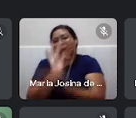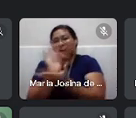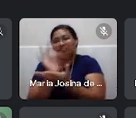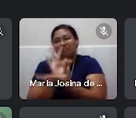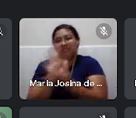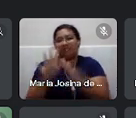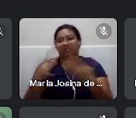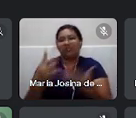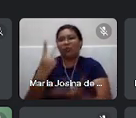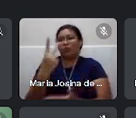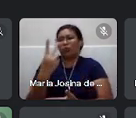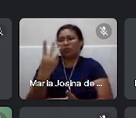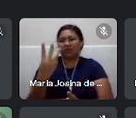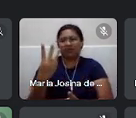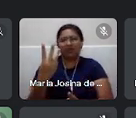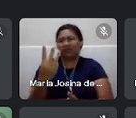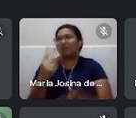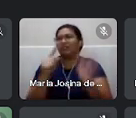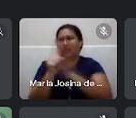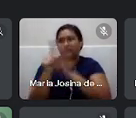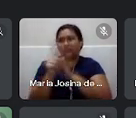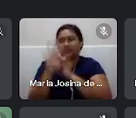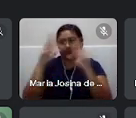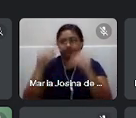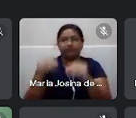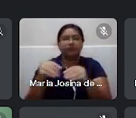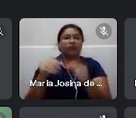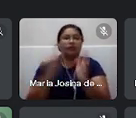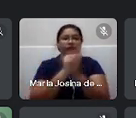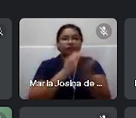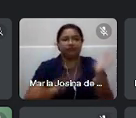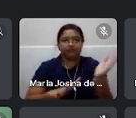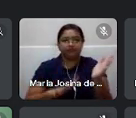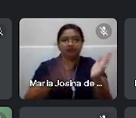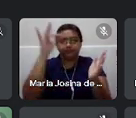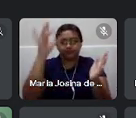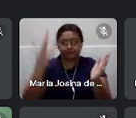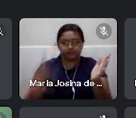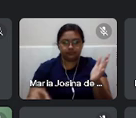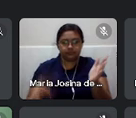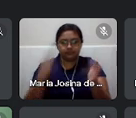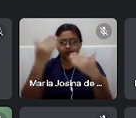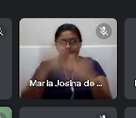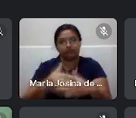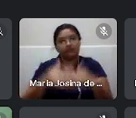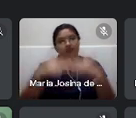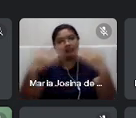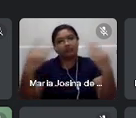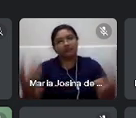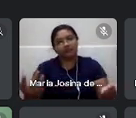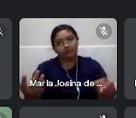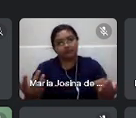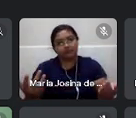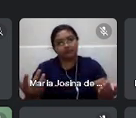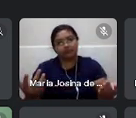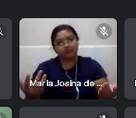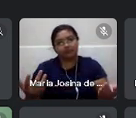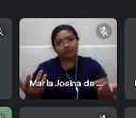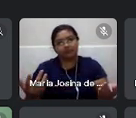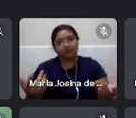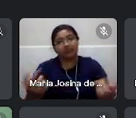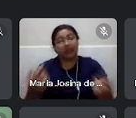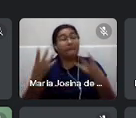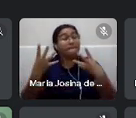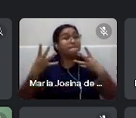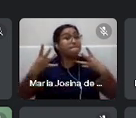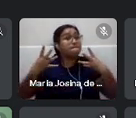eu botei 3 questões em todas, né? São 3 questões em cada prova. Então, isso aí fica um volume muito grande